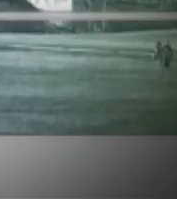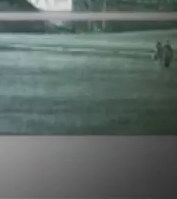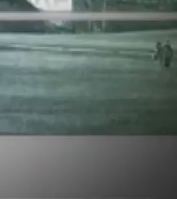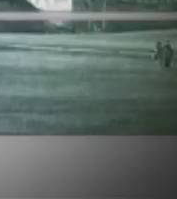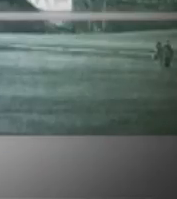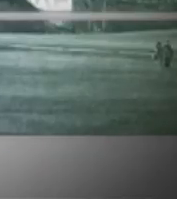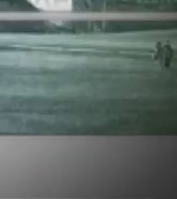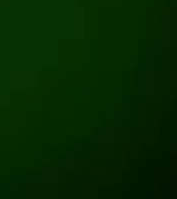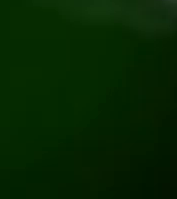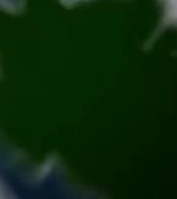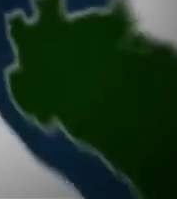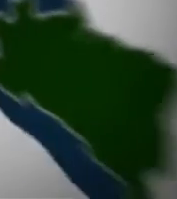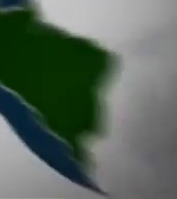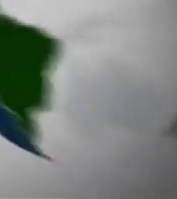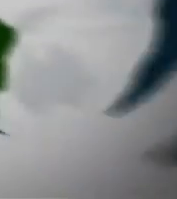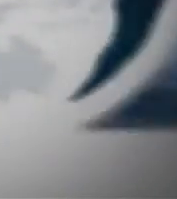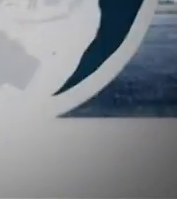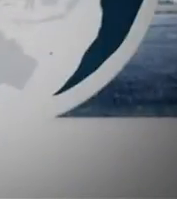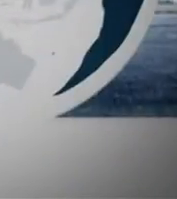Governo